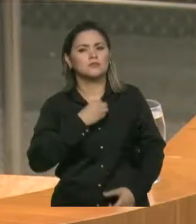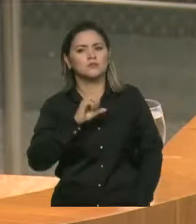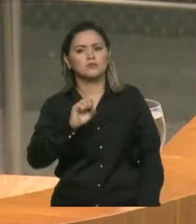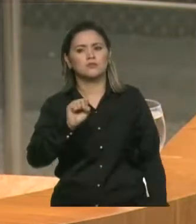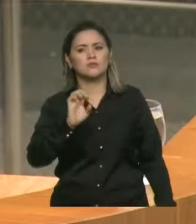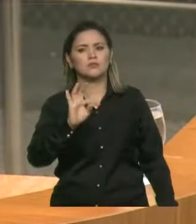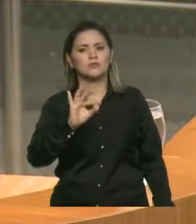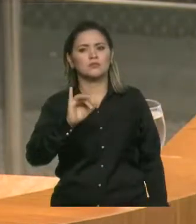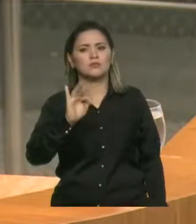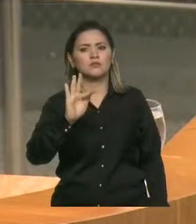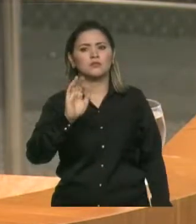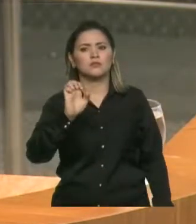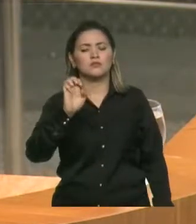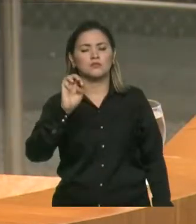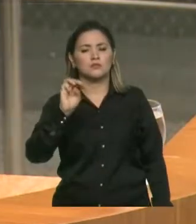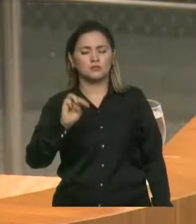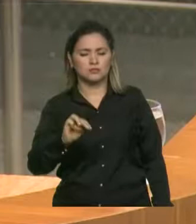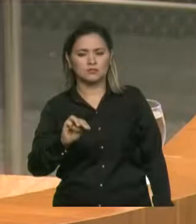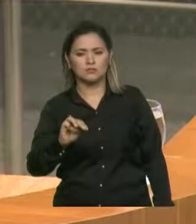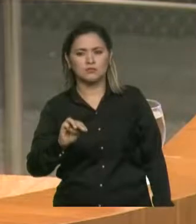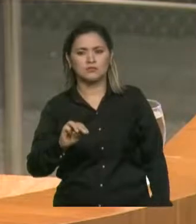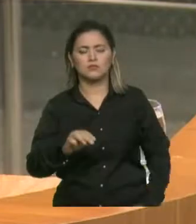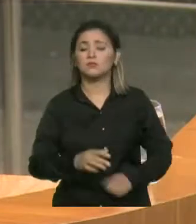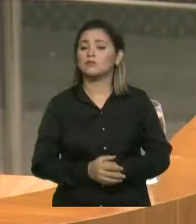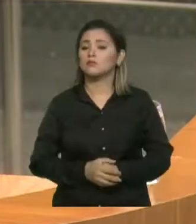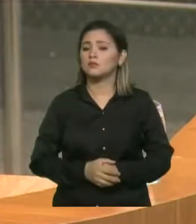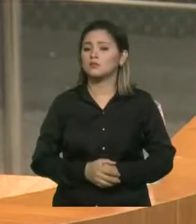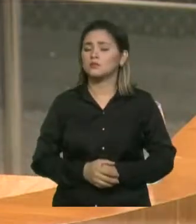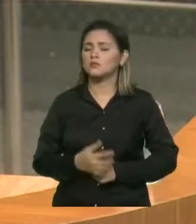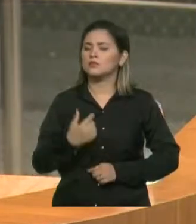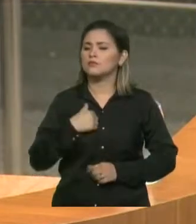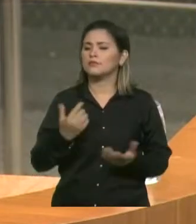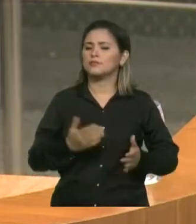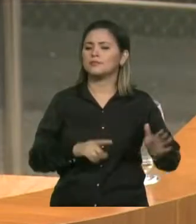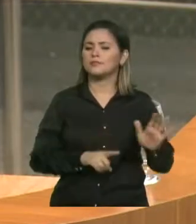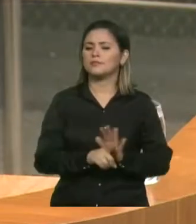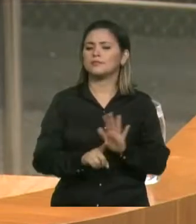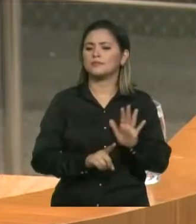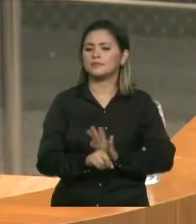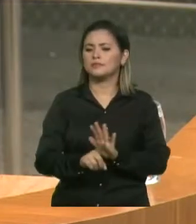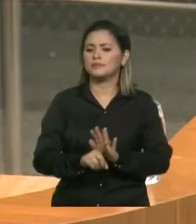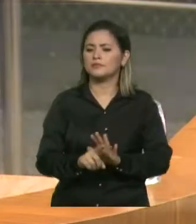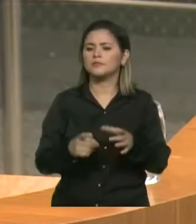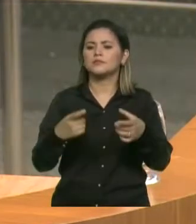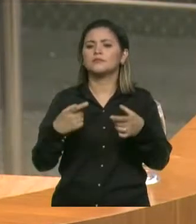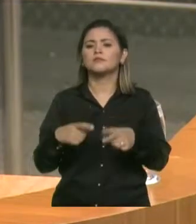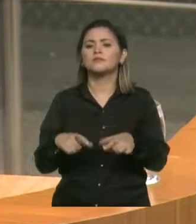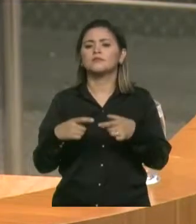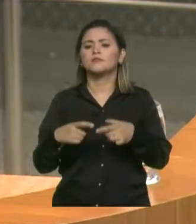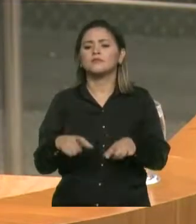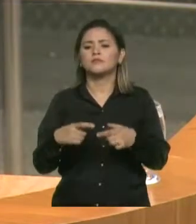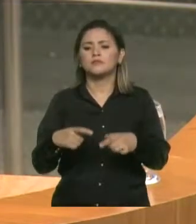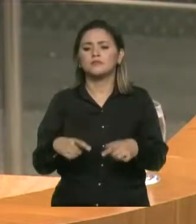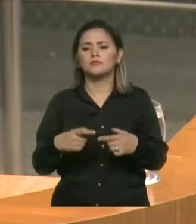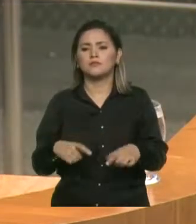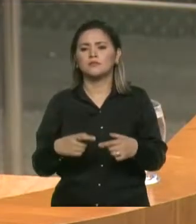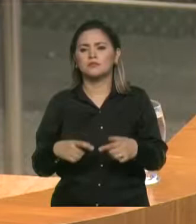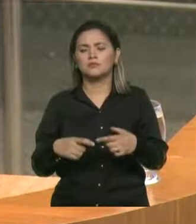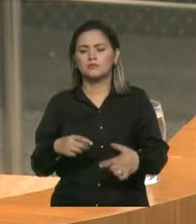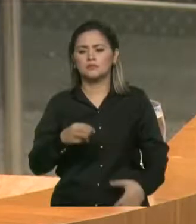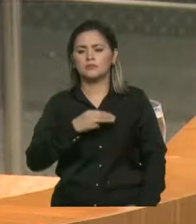a essa música para dizer, para questionar, onde andava o